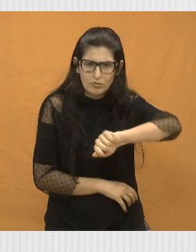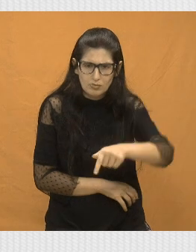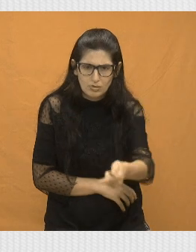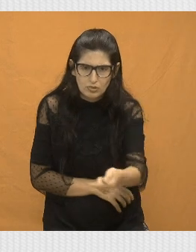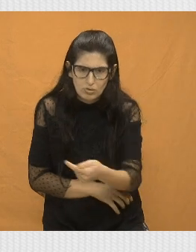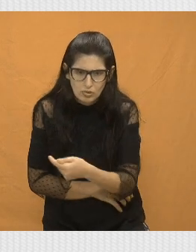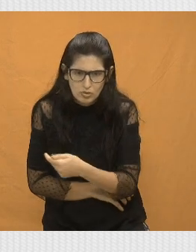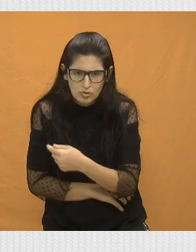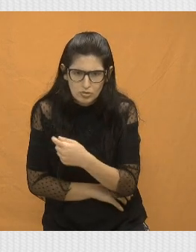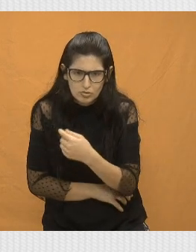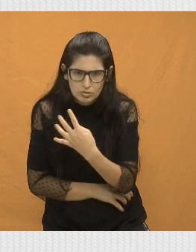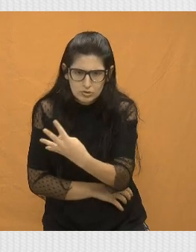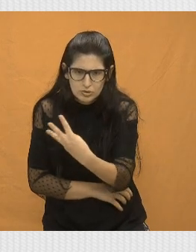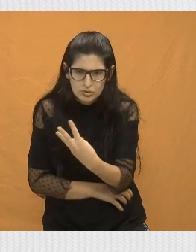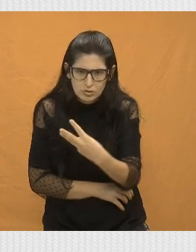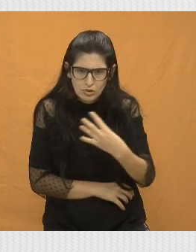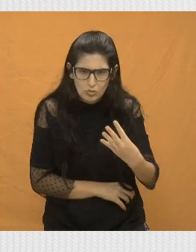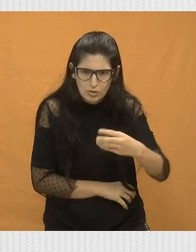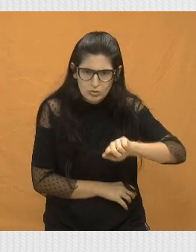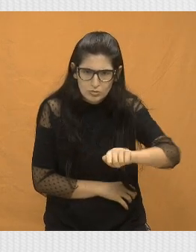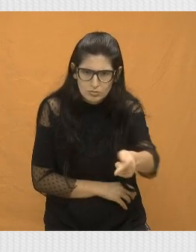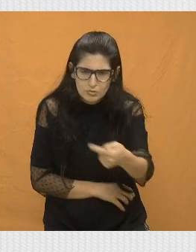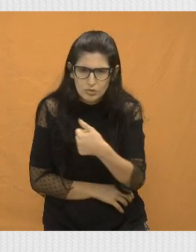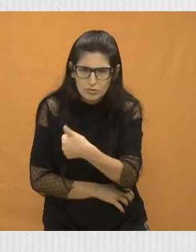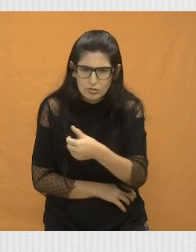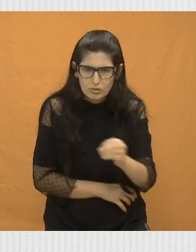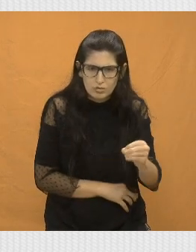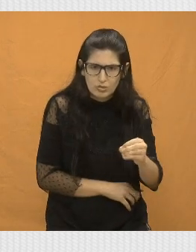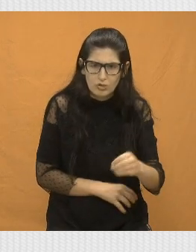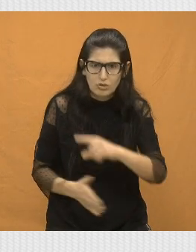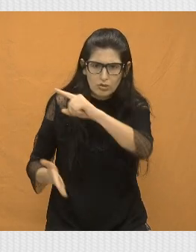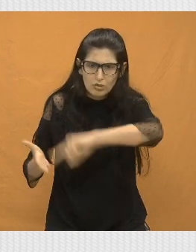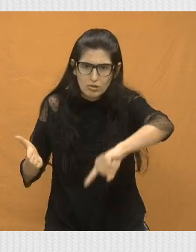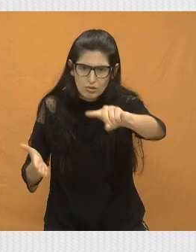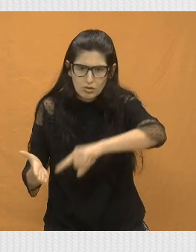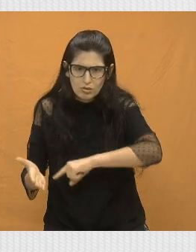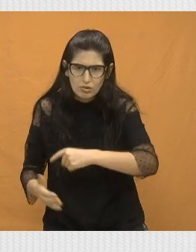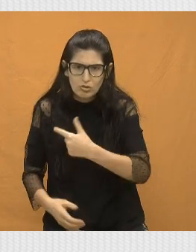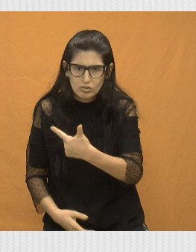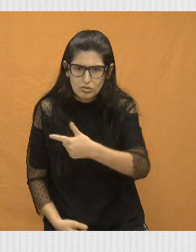19.434.010, tem um cancelamento de